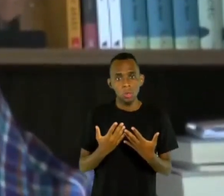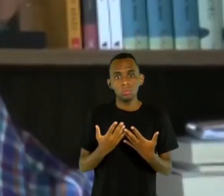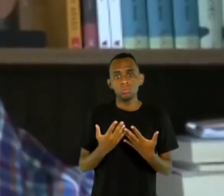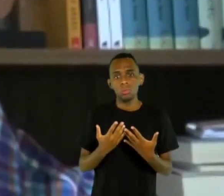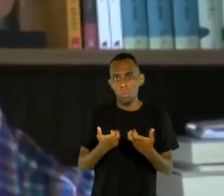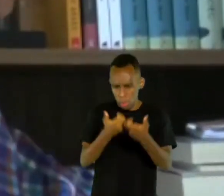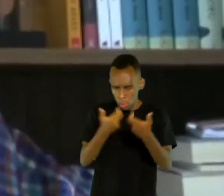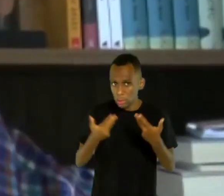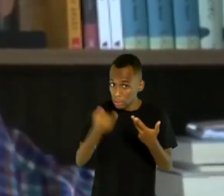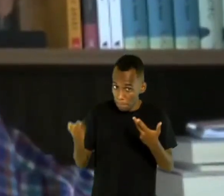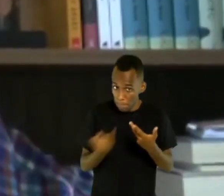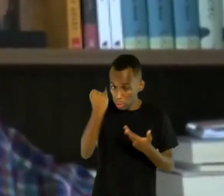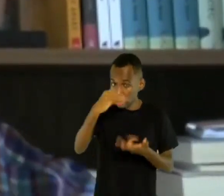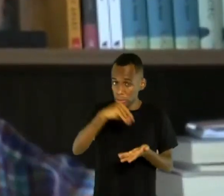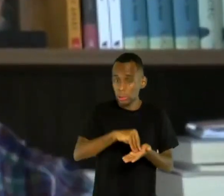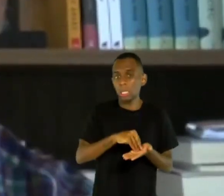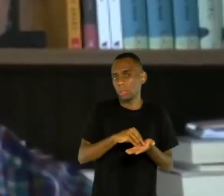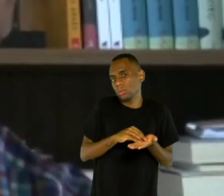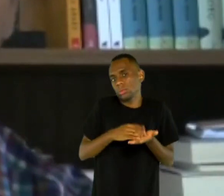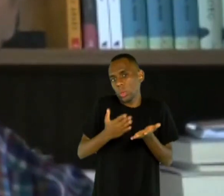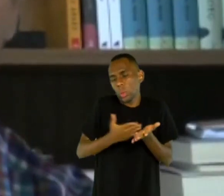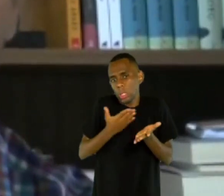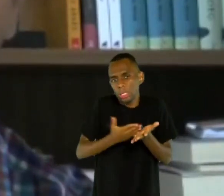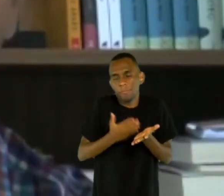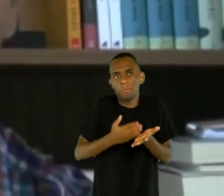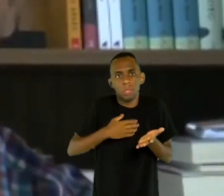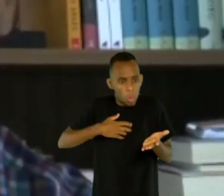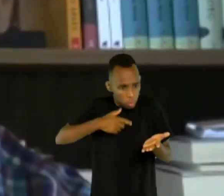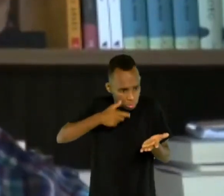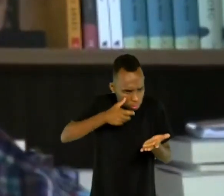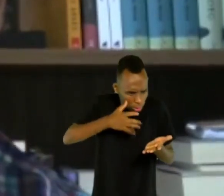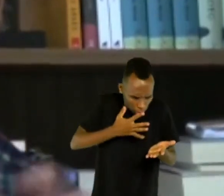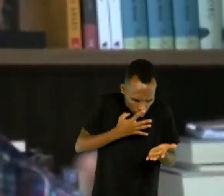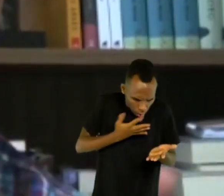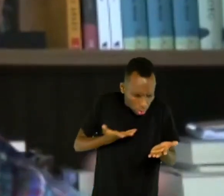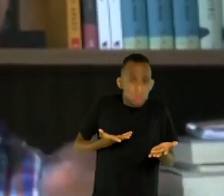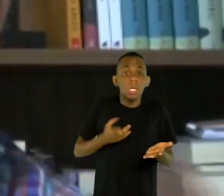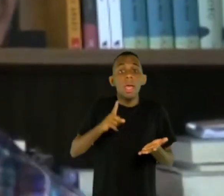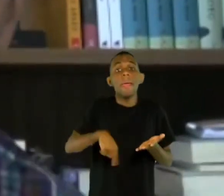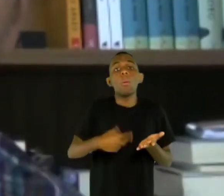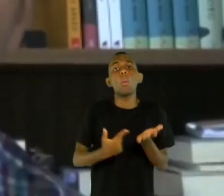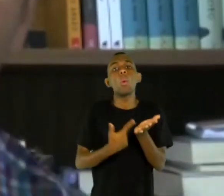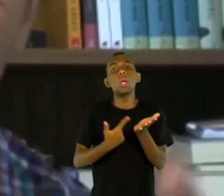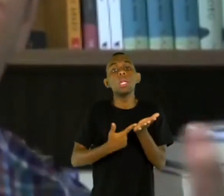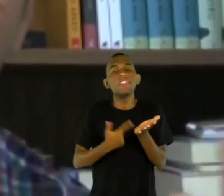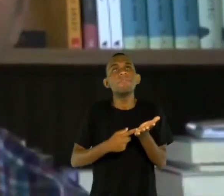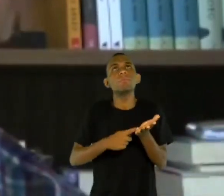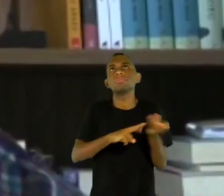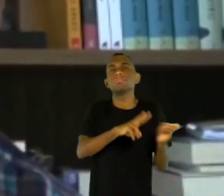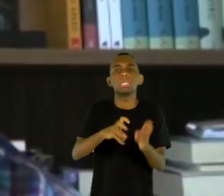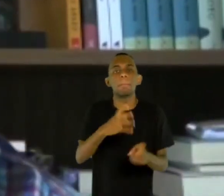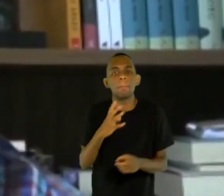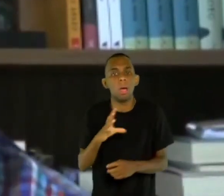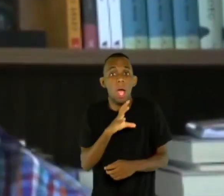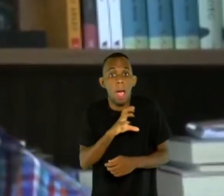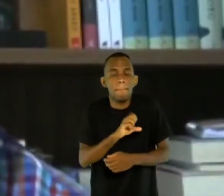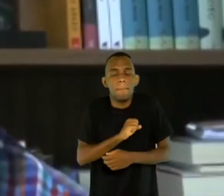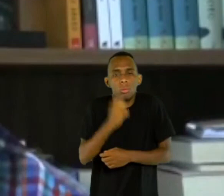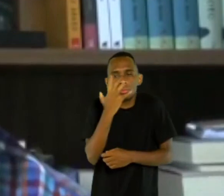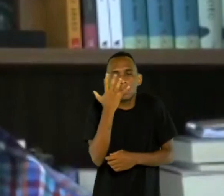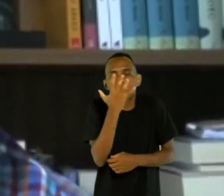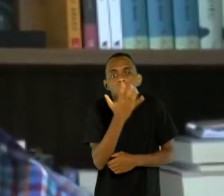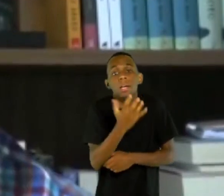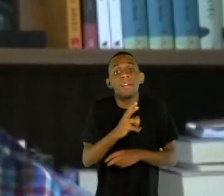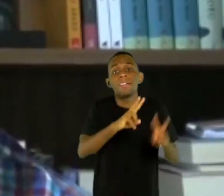livro, e que me chamou a atenção, né? Porque é um livro, é um romance que fala exatamente